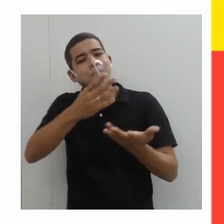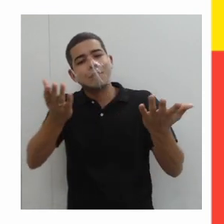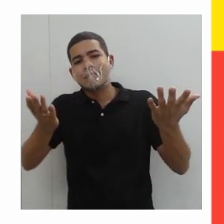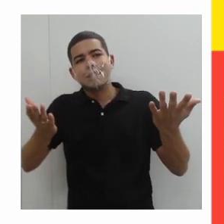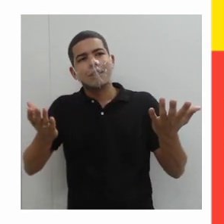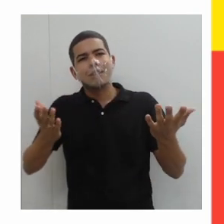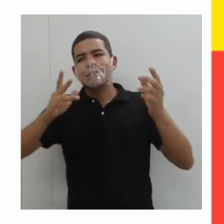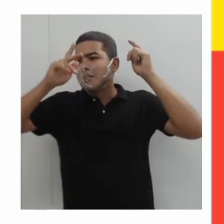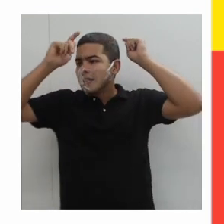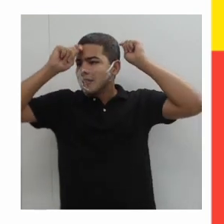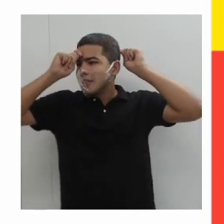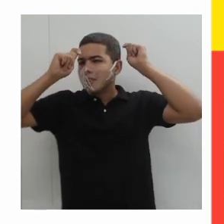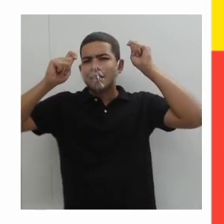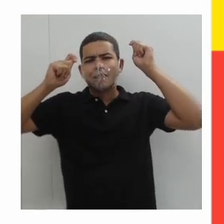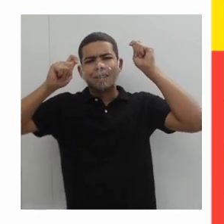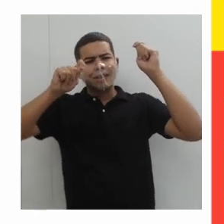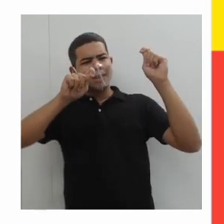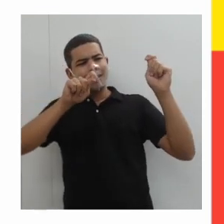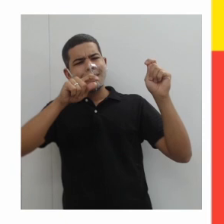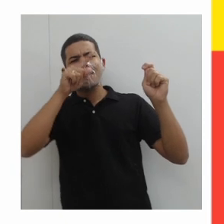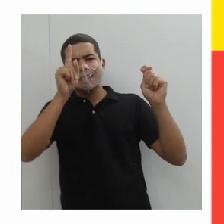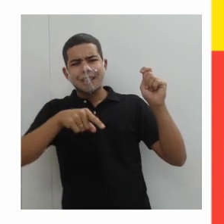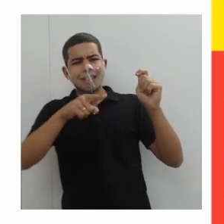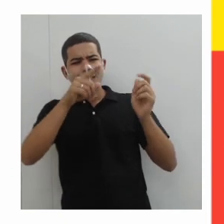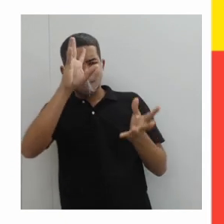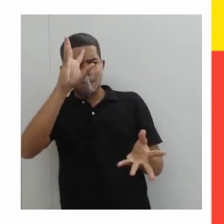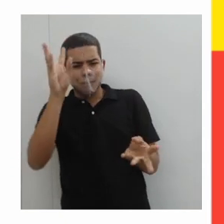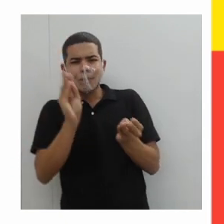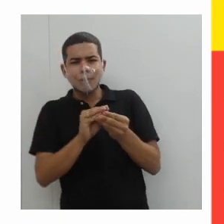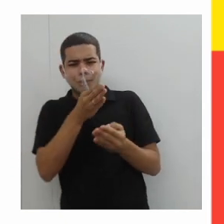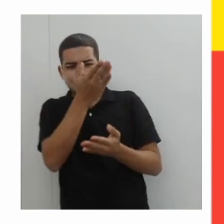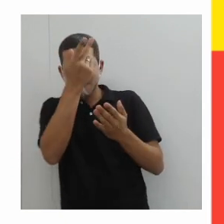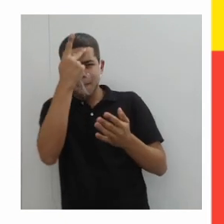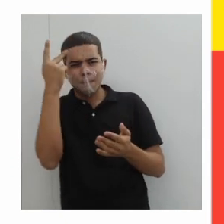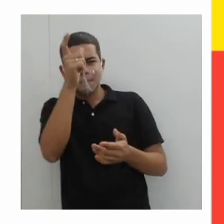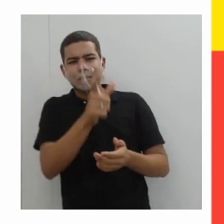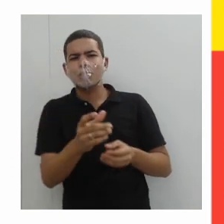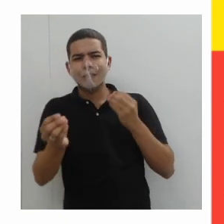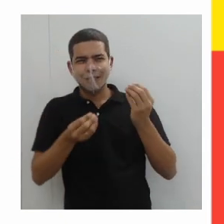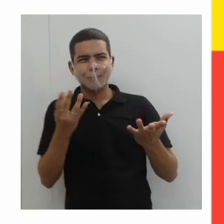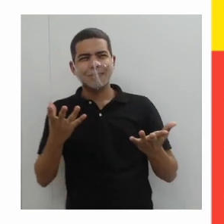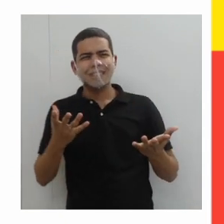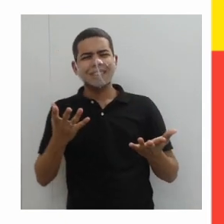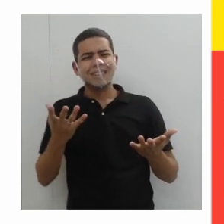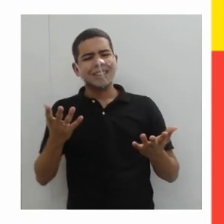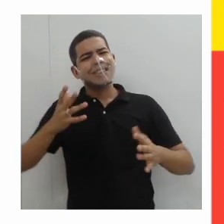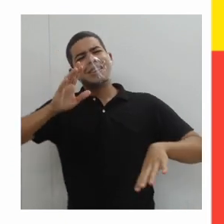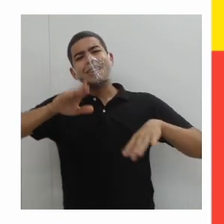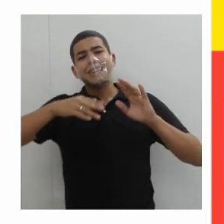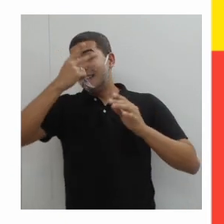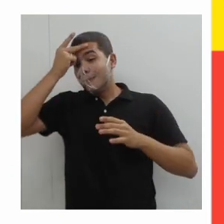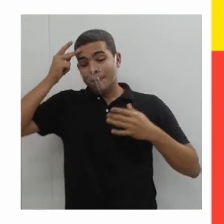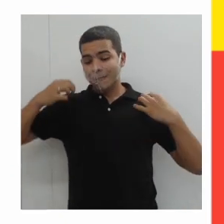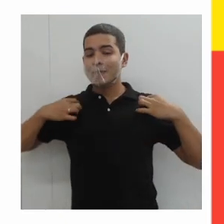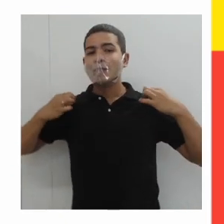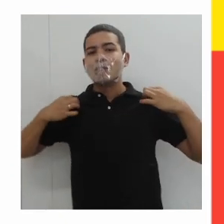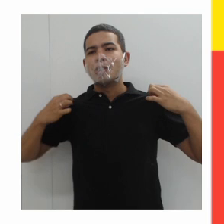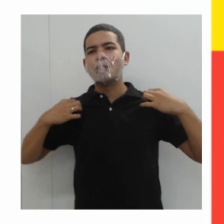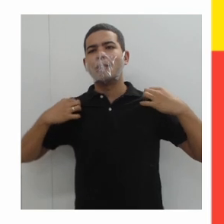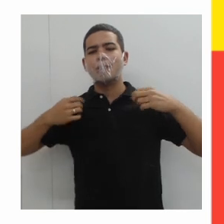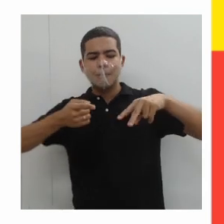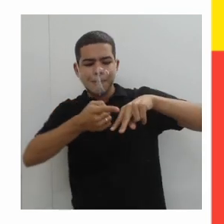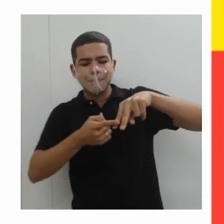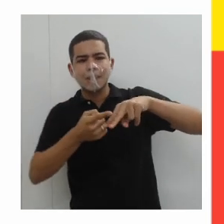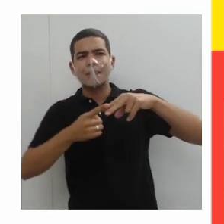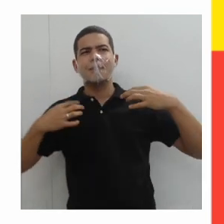um chapéu, ele não define uma pessoa, tá certo? Muita gente vê algumas roupas, né? Algumas roupas, umas bermudas, umas camisas.